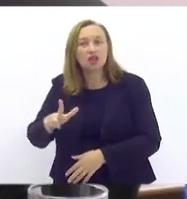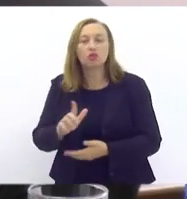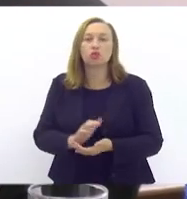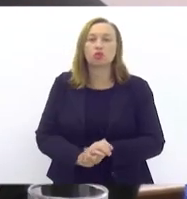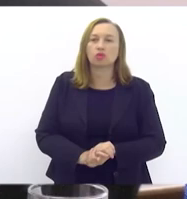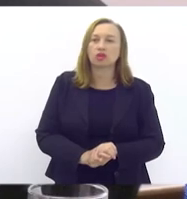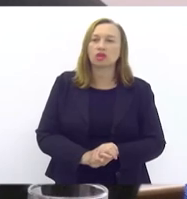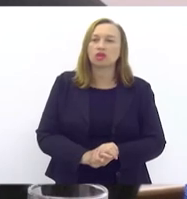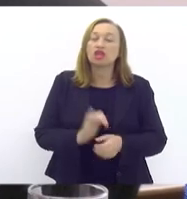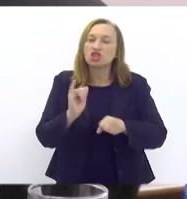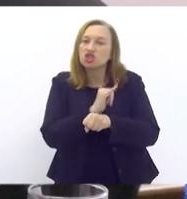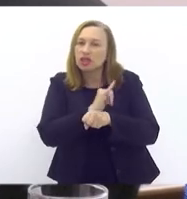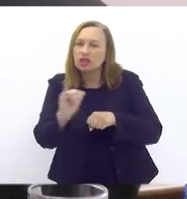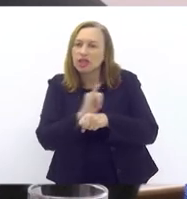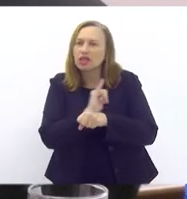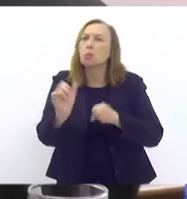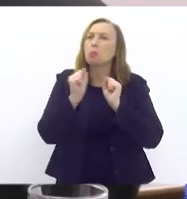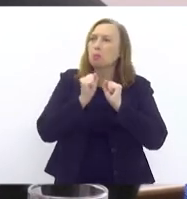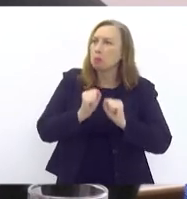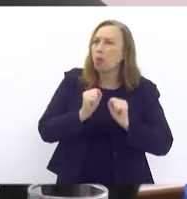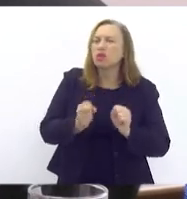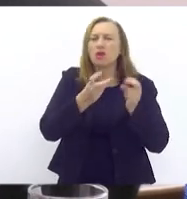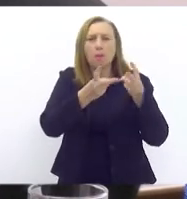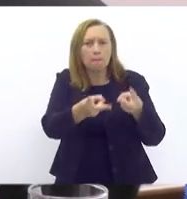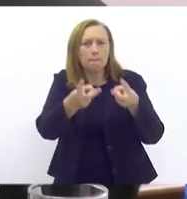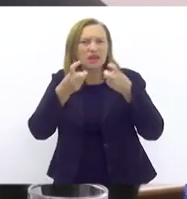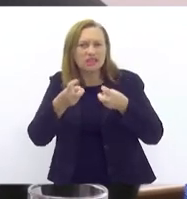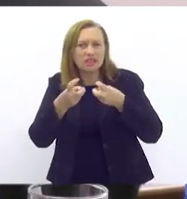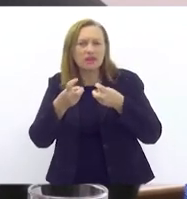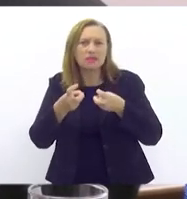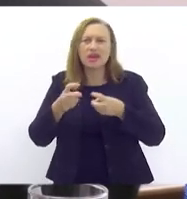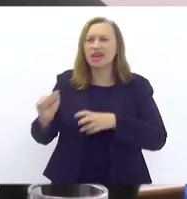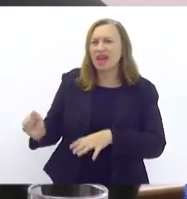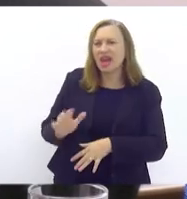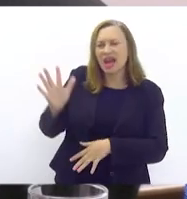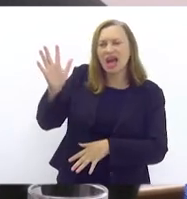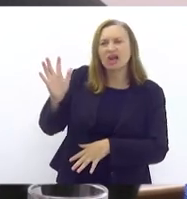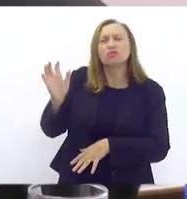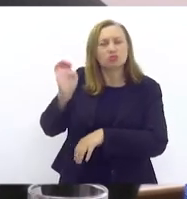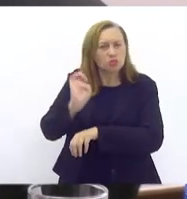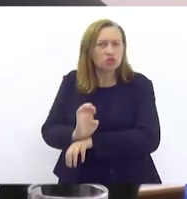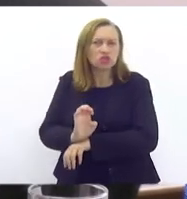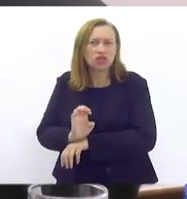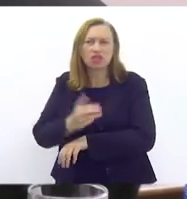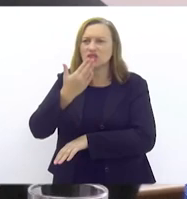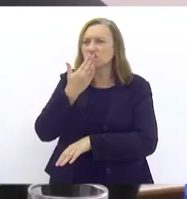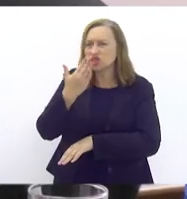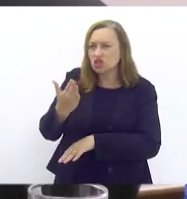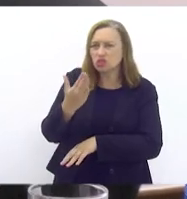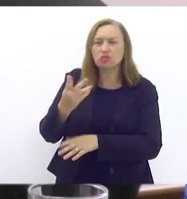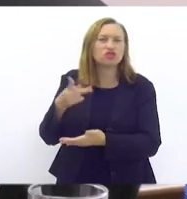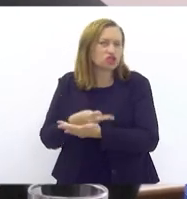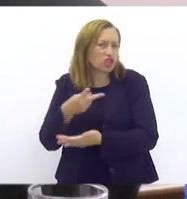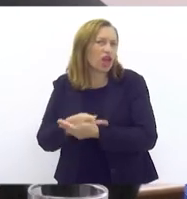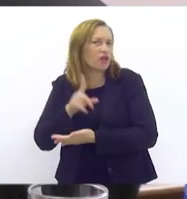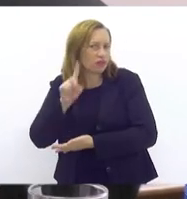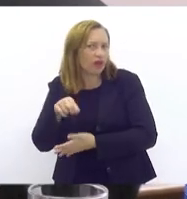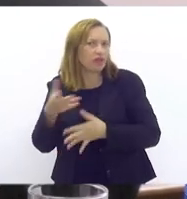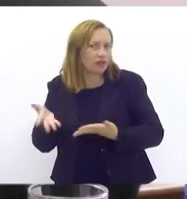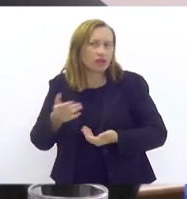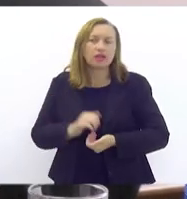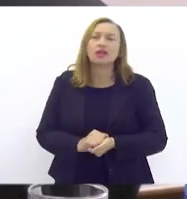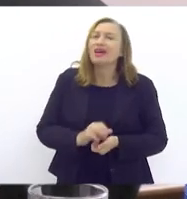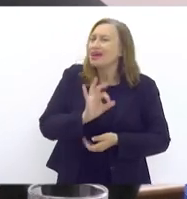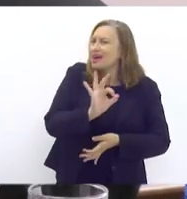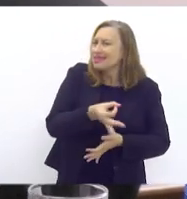medidas que possam perceber que sai caro pro estado esse tipo de de erro né É